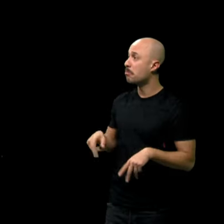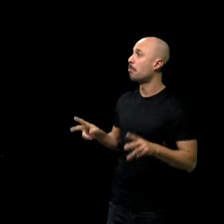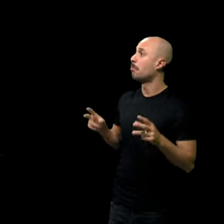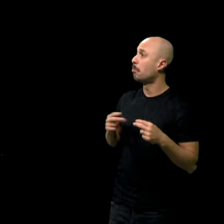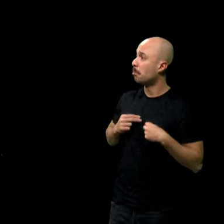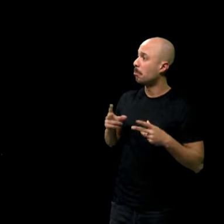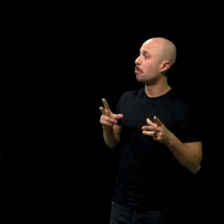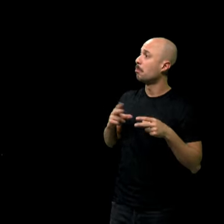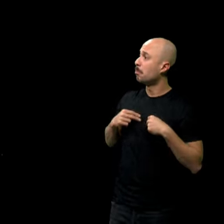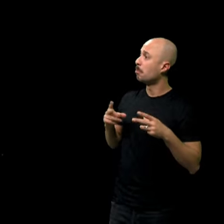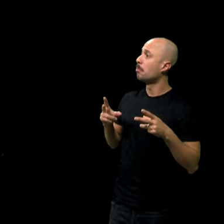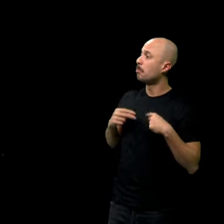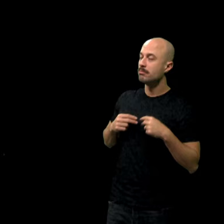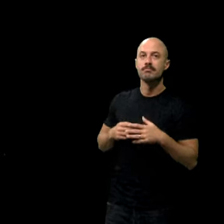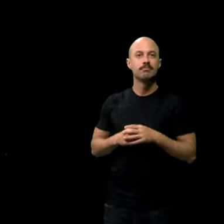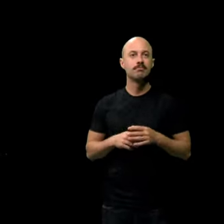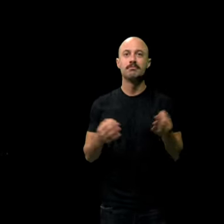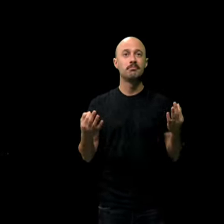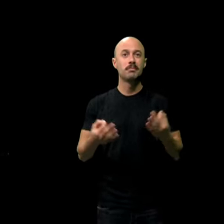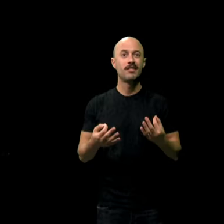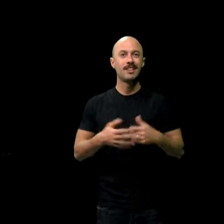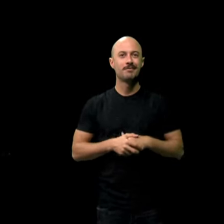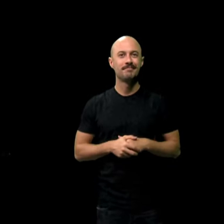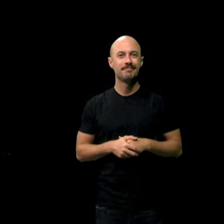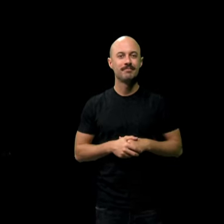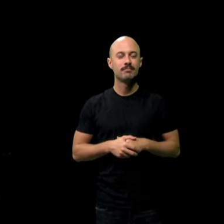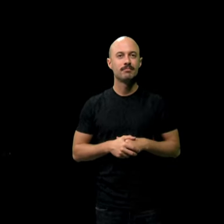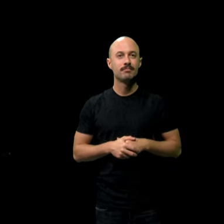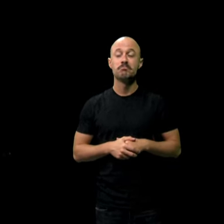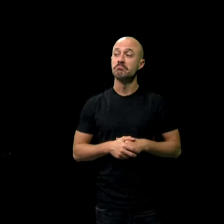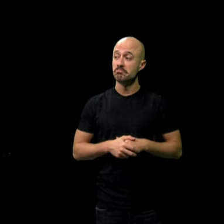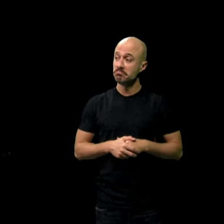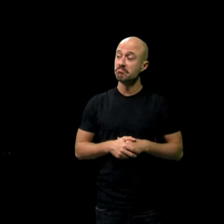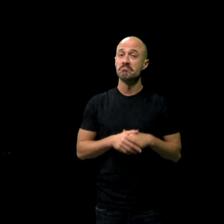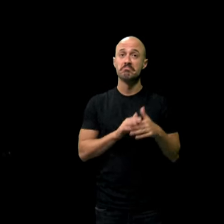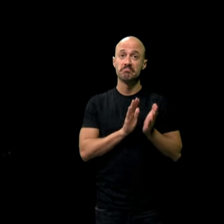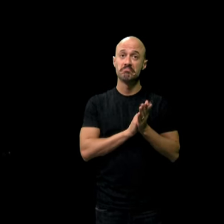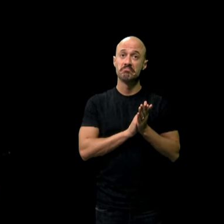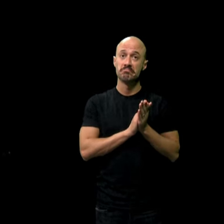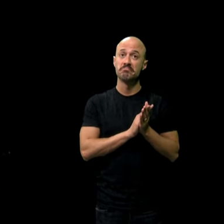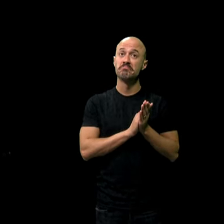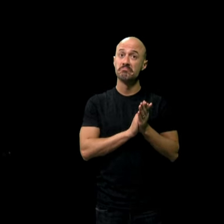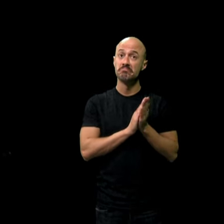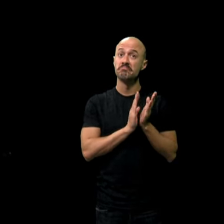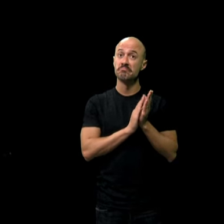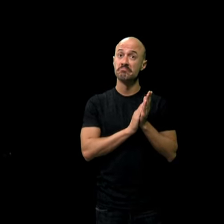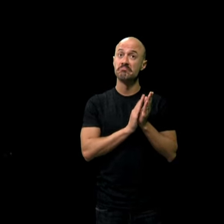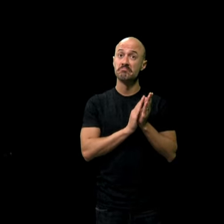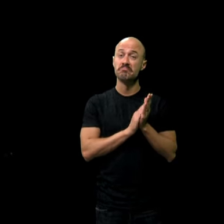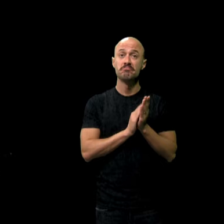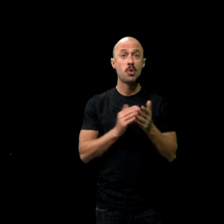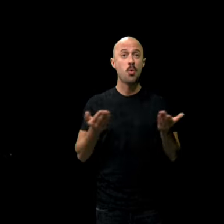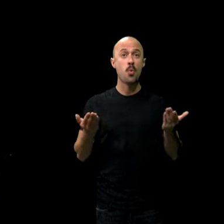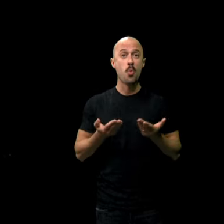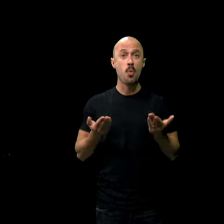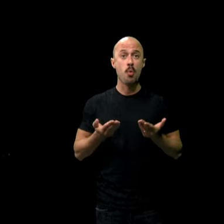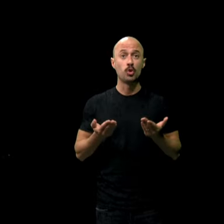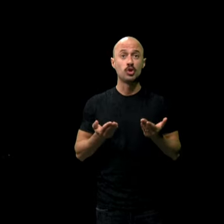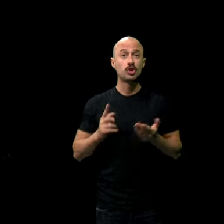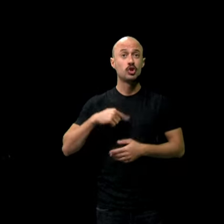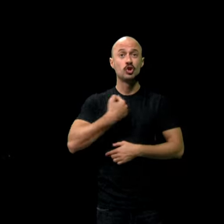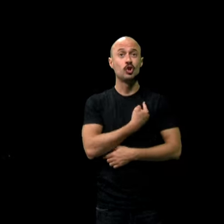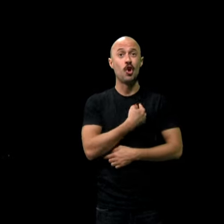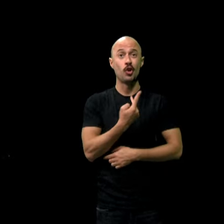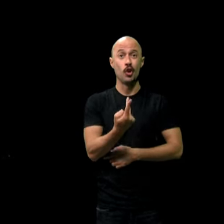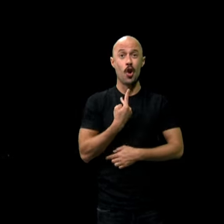uau. Perfeito. Poxa, eles disseram, esse é o nosso dia, né? Encontramos um maluco aqui. que vai